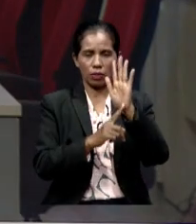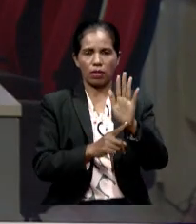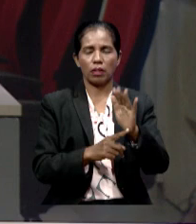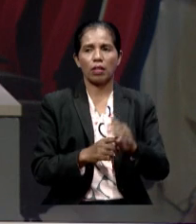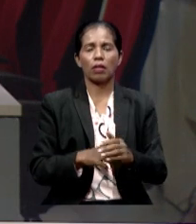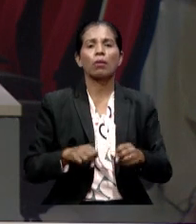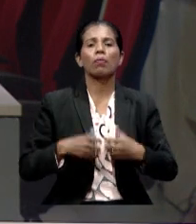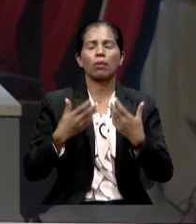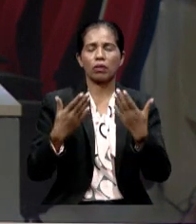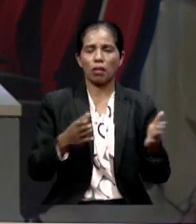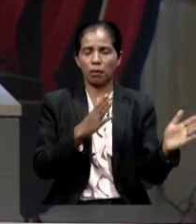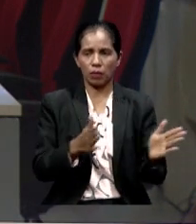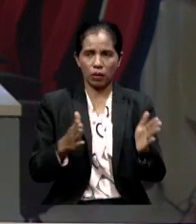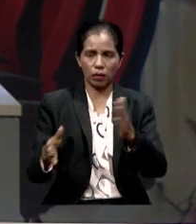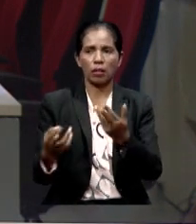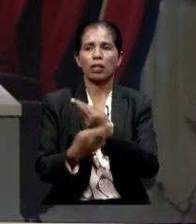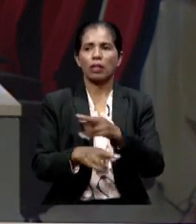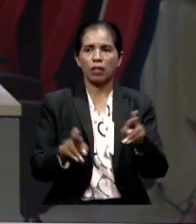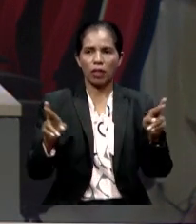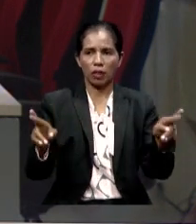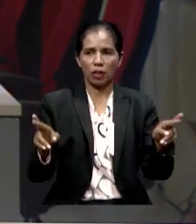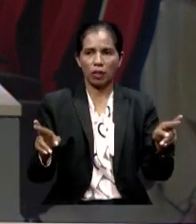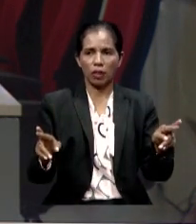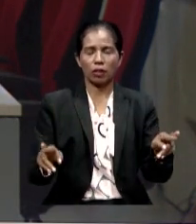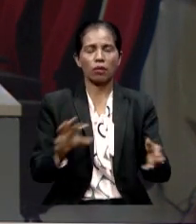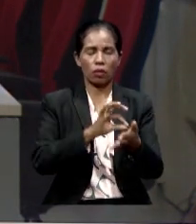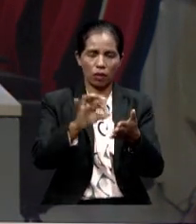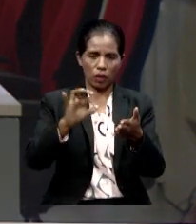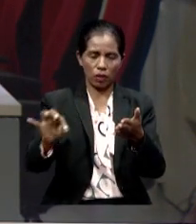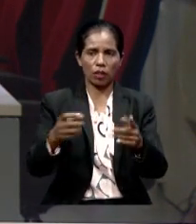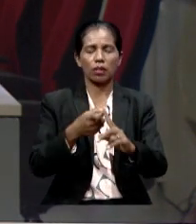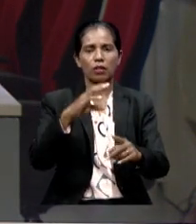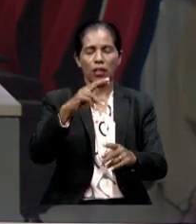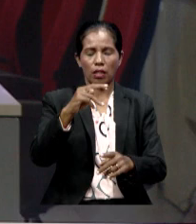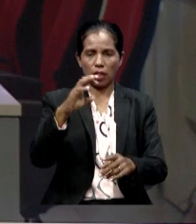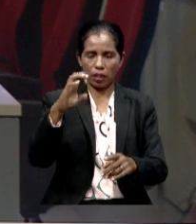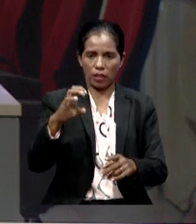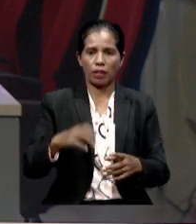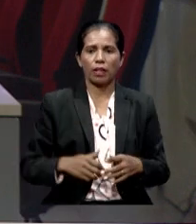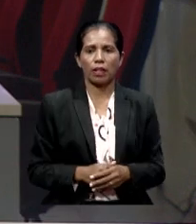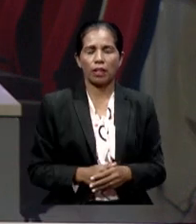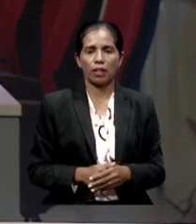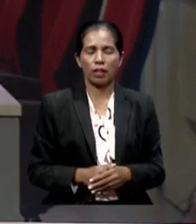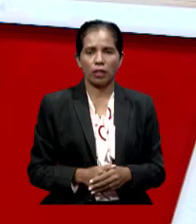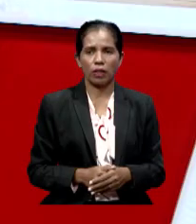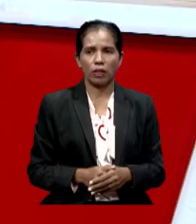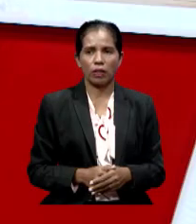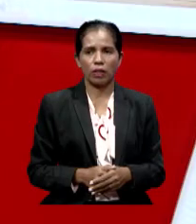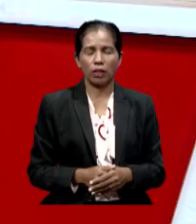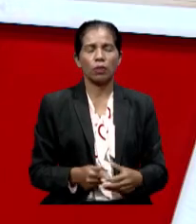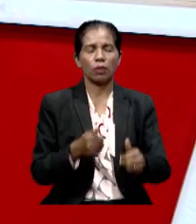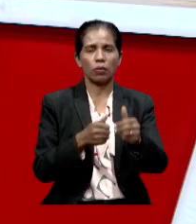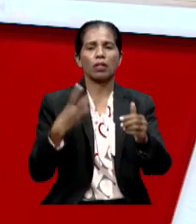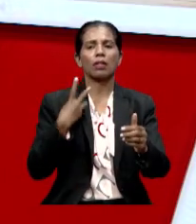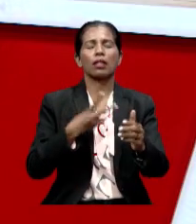O ensaio processo no resultado do apuramento do CNE RACI. Sim, fazia Bá, tinha a lei que